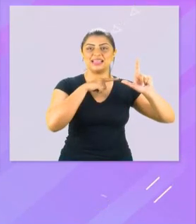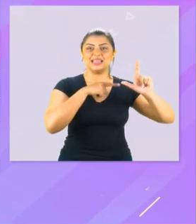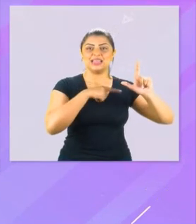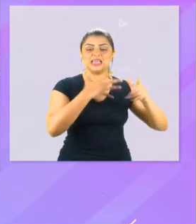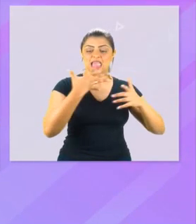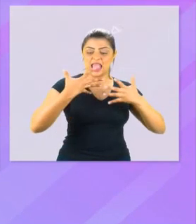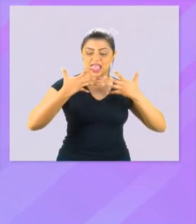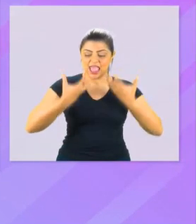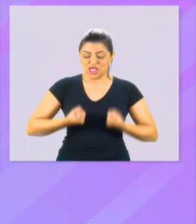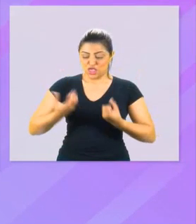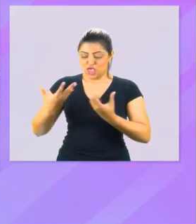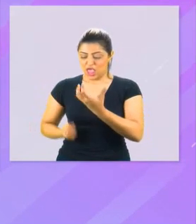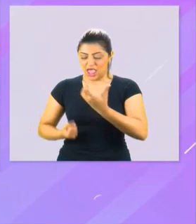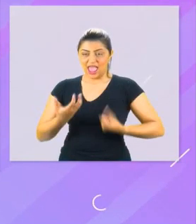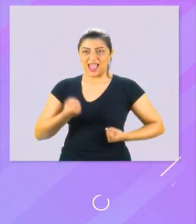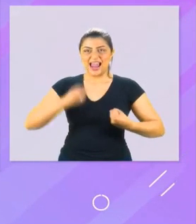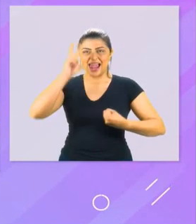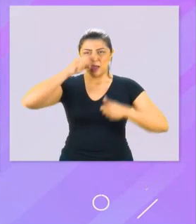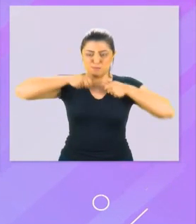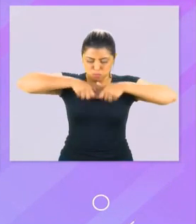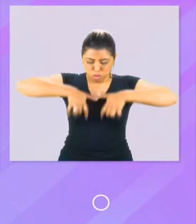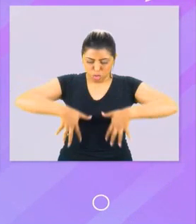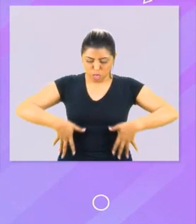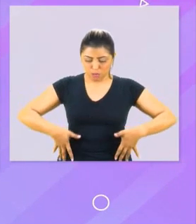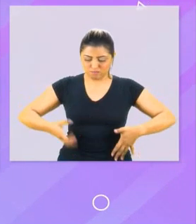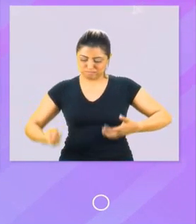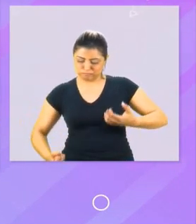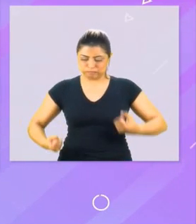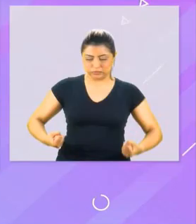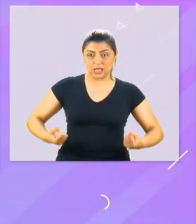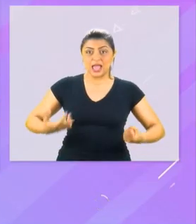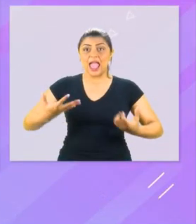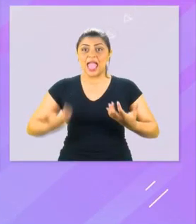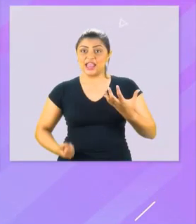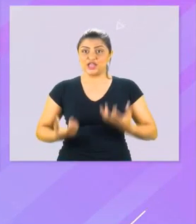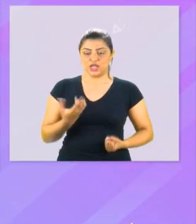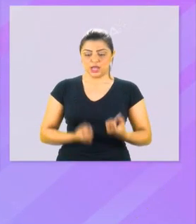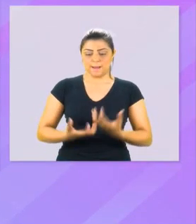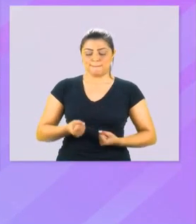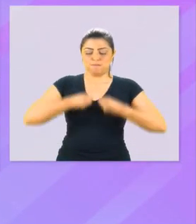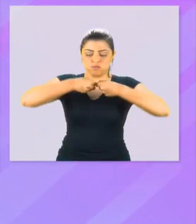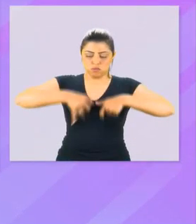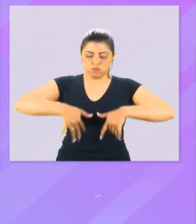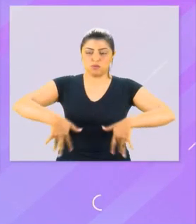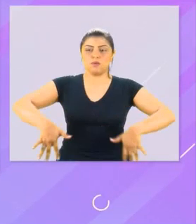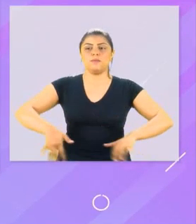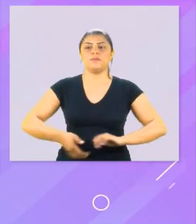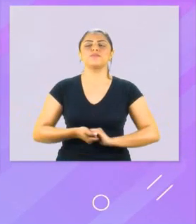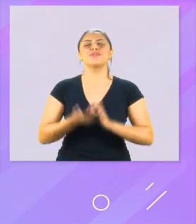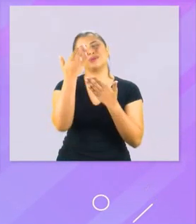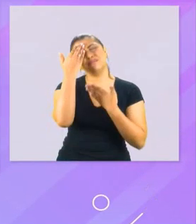retirar esse excesso de colesterol dos vasos sanguíneos, levando para o fígado ou para ser reutilizado